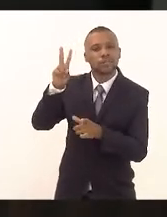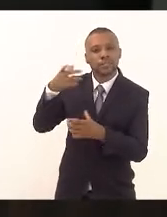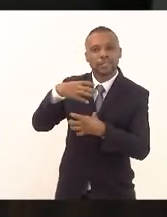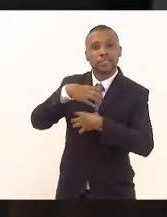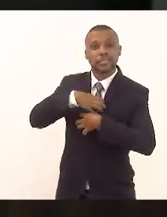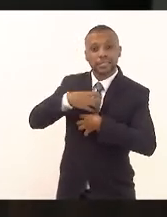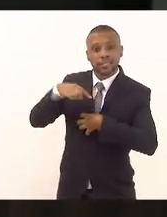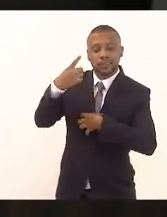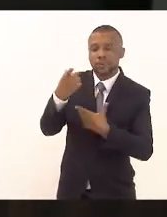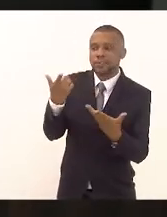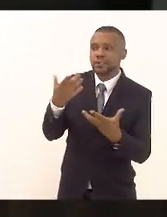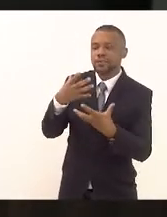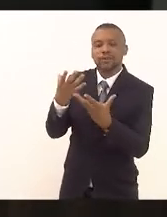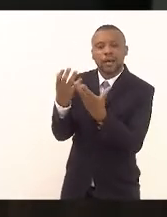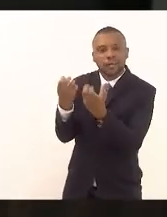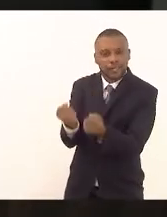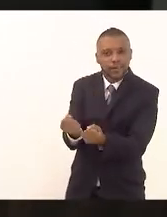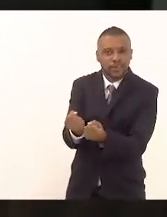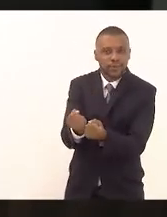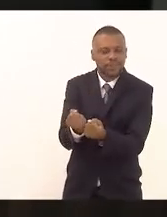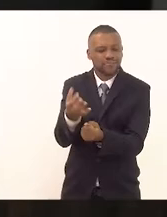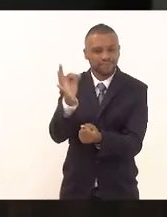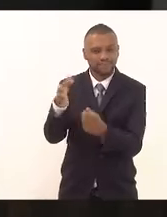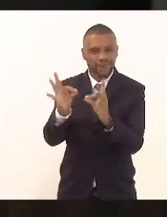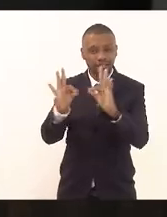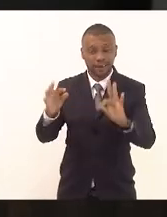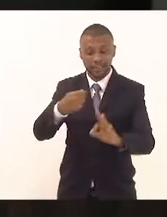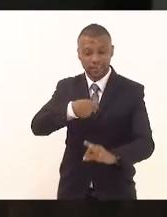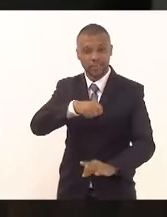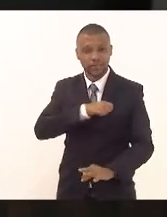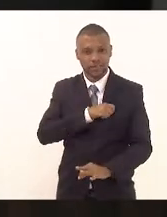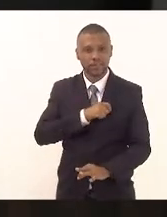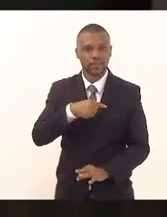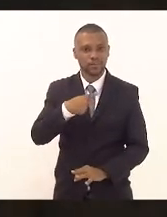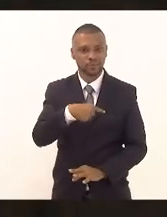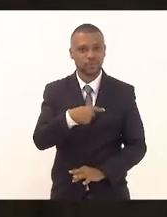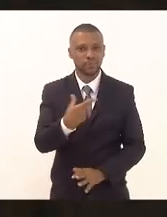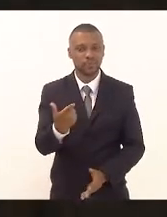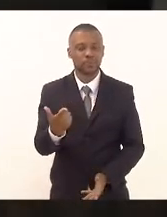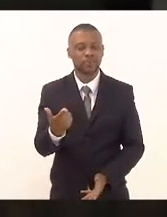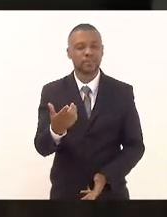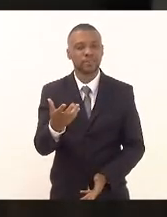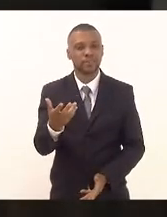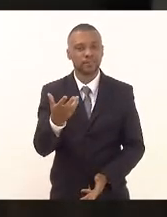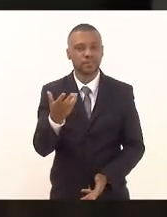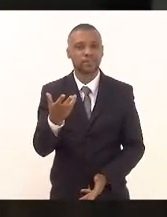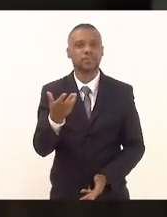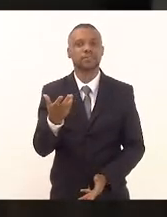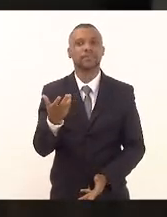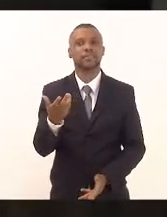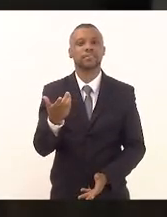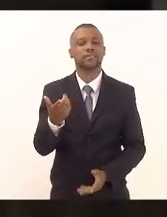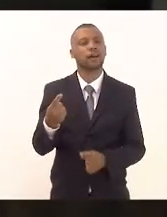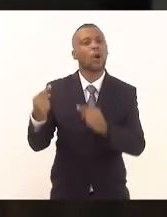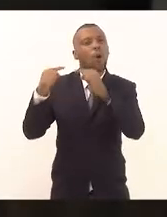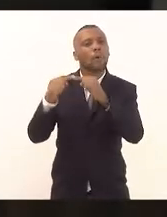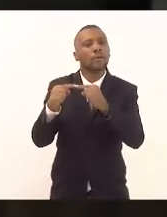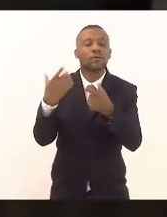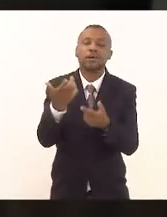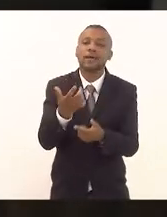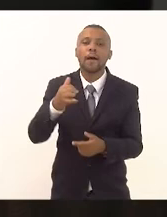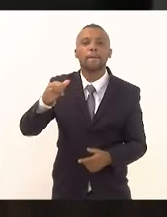e de minha gente. Viu? Muito bem. É isso aí. Então eu queria, todo câmbio, o nome queria fazer esse